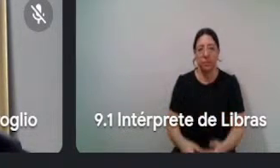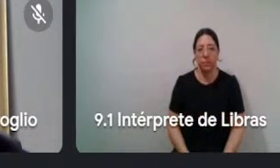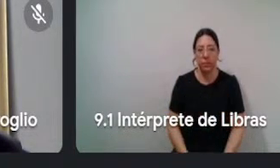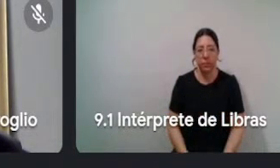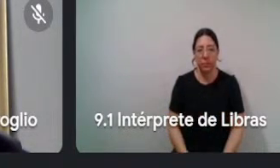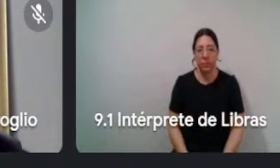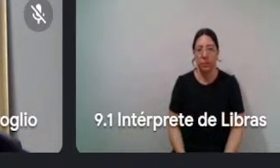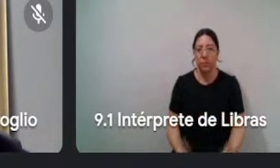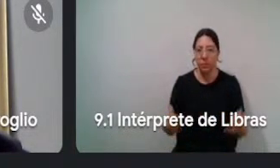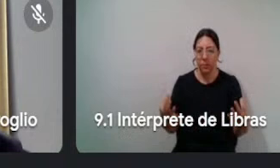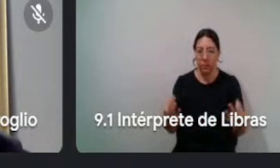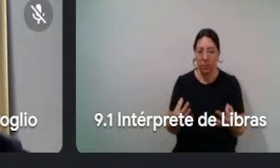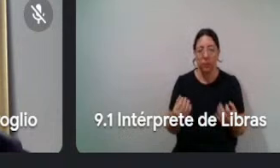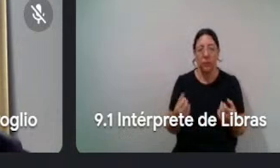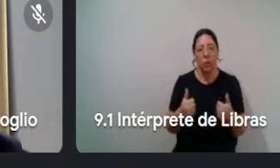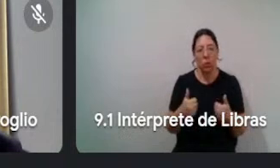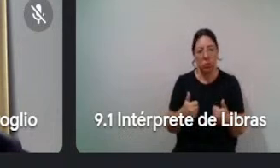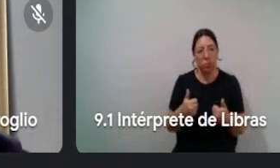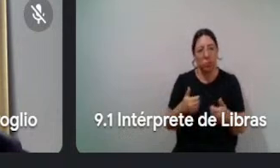Perfeito. Então, aprovados os nomes